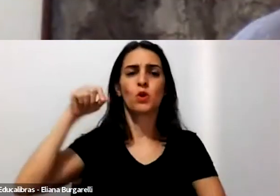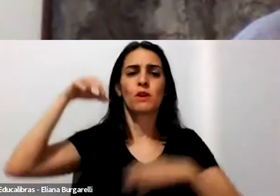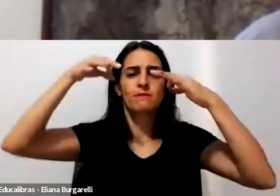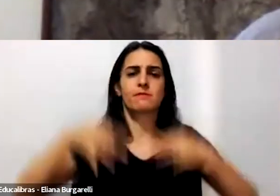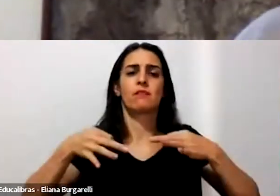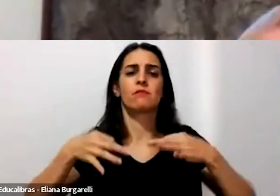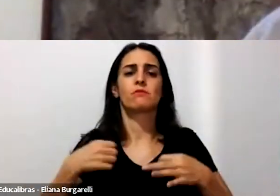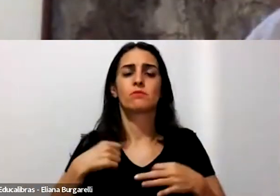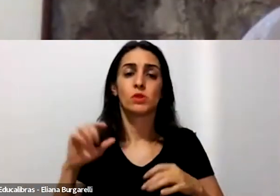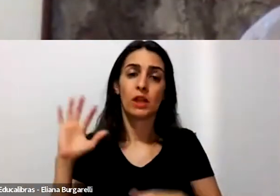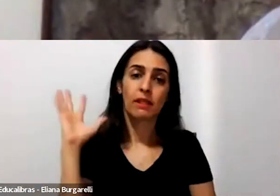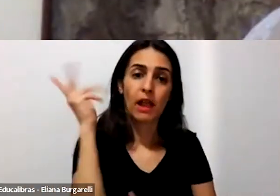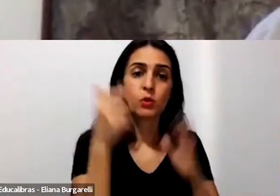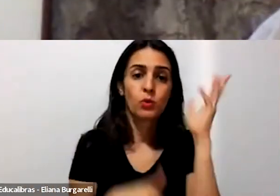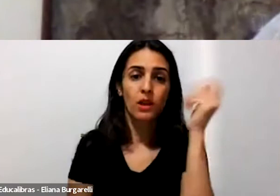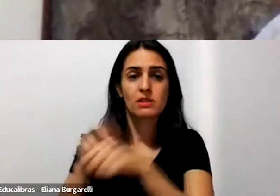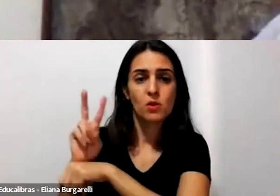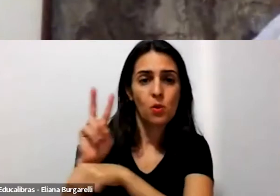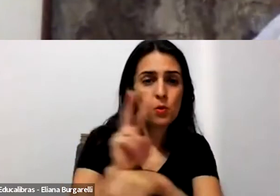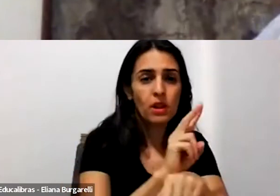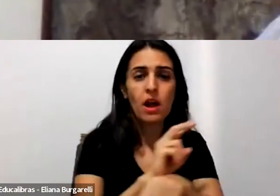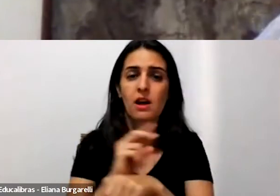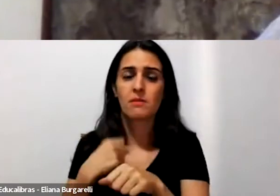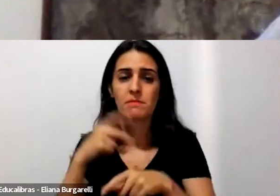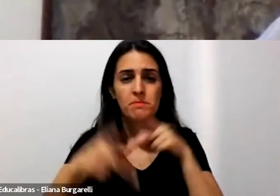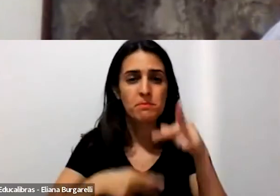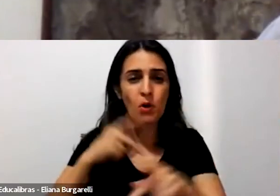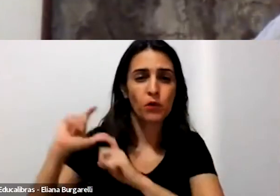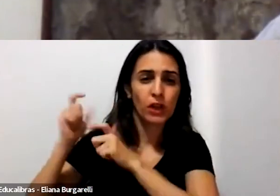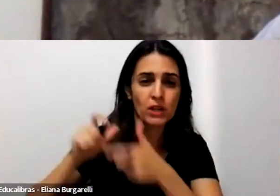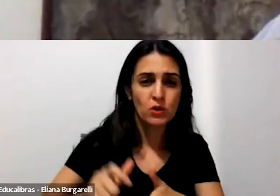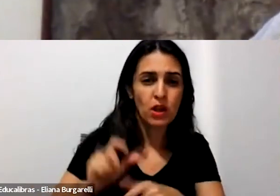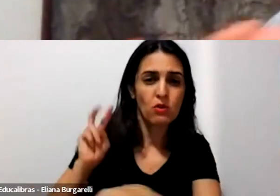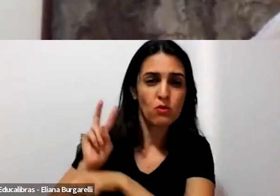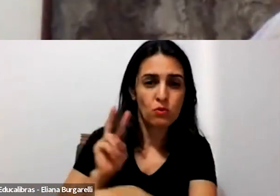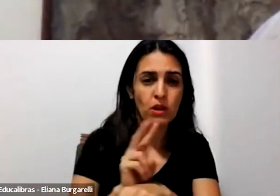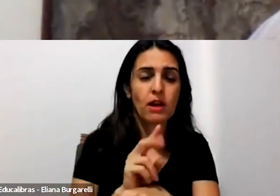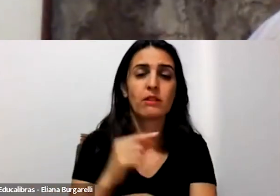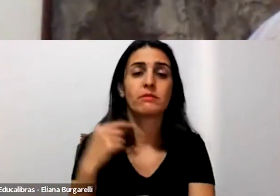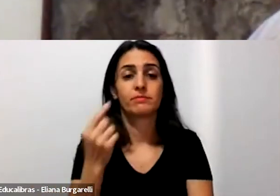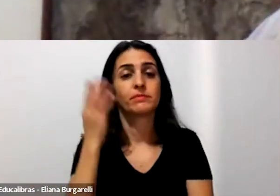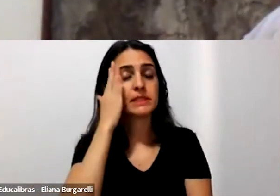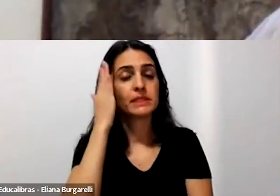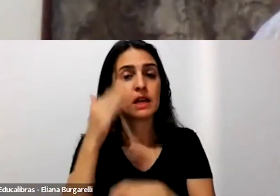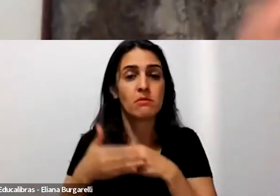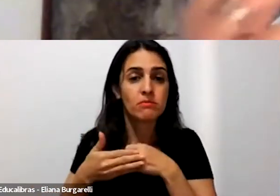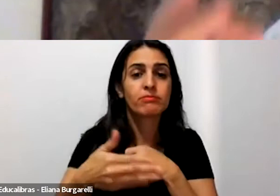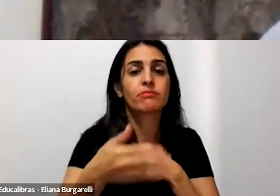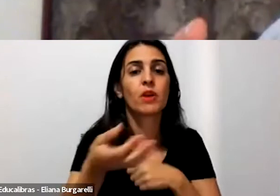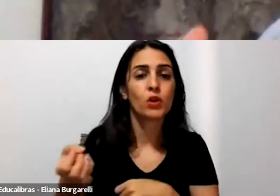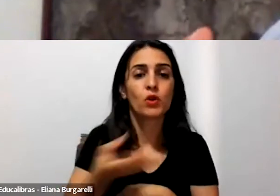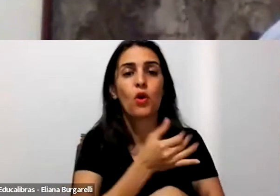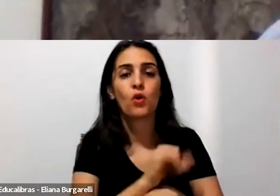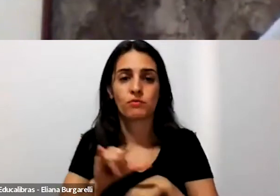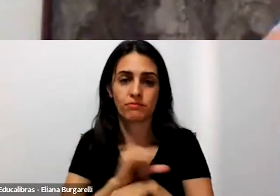com a natureza, proteger o meio ambiente, proteger suas populações tradicionais e, mais do que isso, ser afirmativo de novos caminhos para o mundo. A